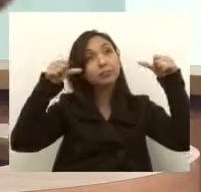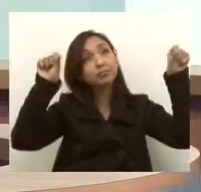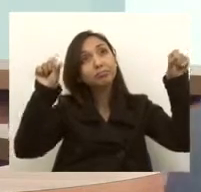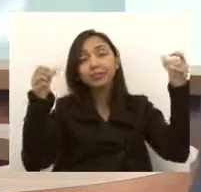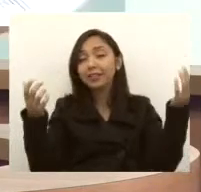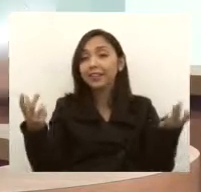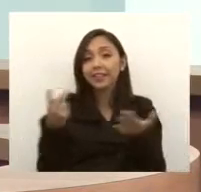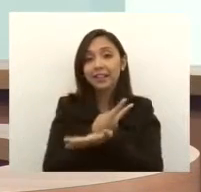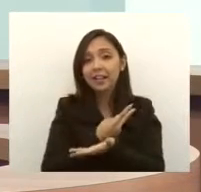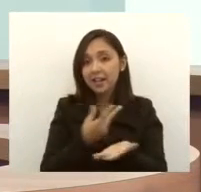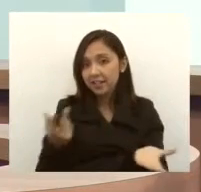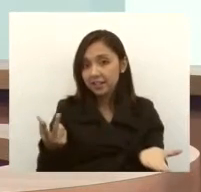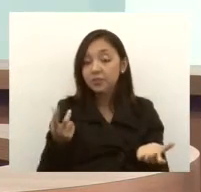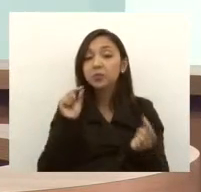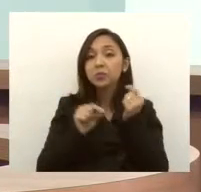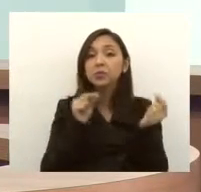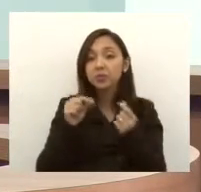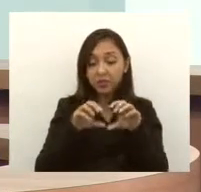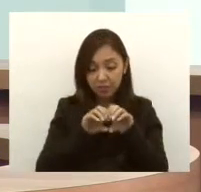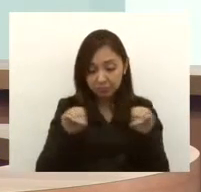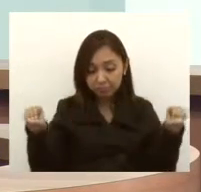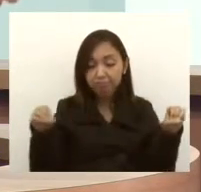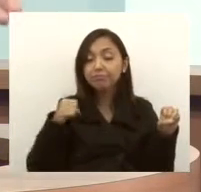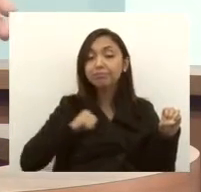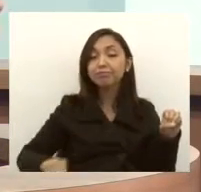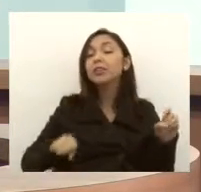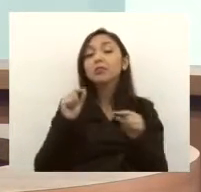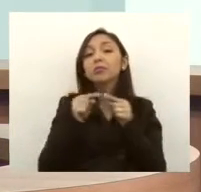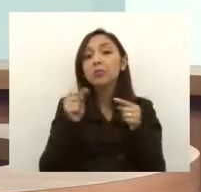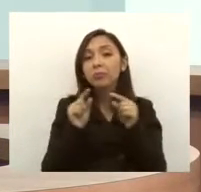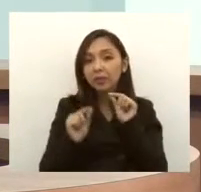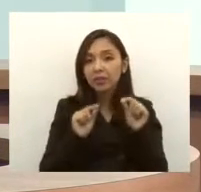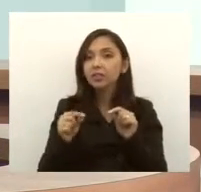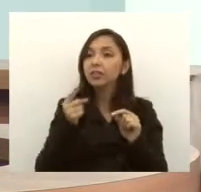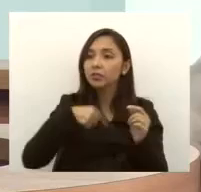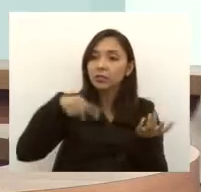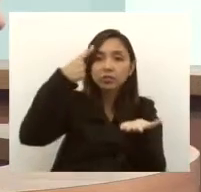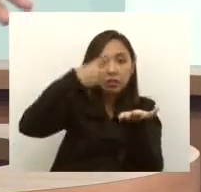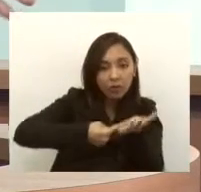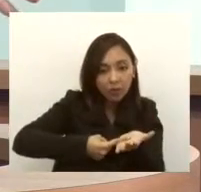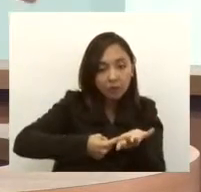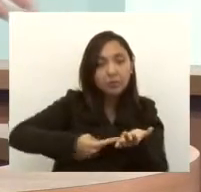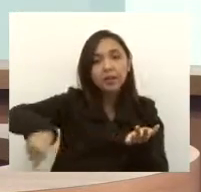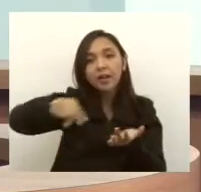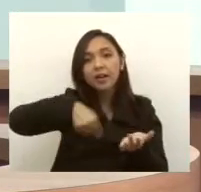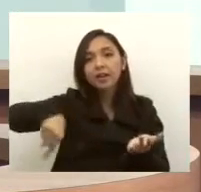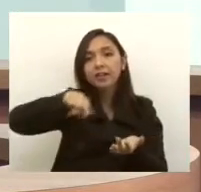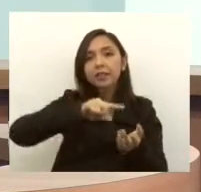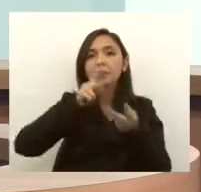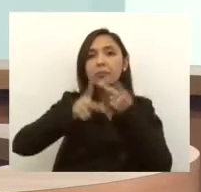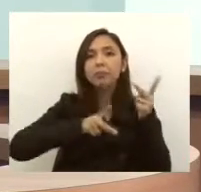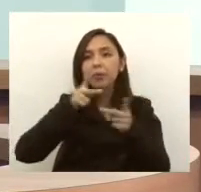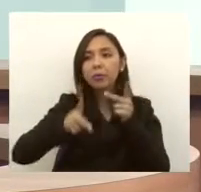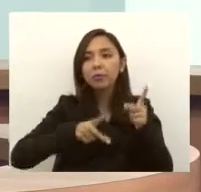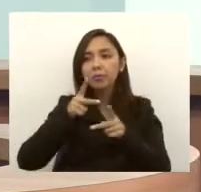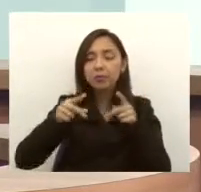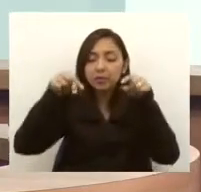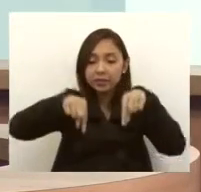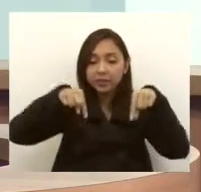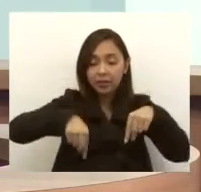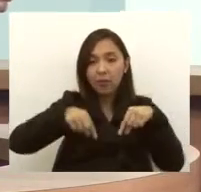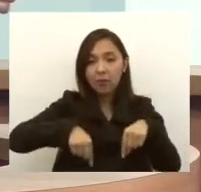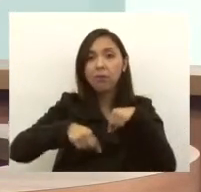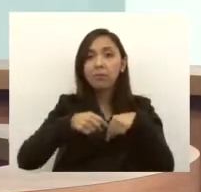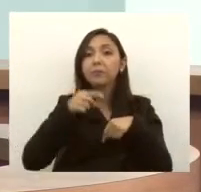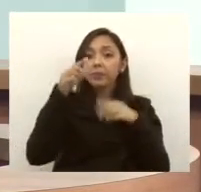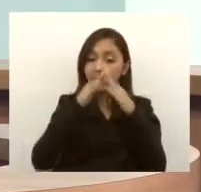que que tem a ver com a rede de esgoto? Nós vamos entrar num acordo, afinal de contas, a população está aqui e